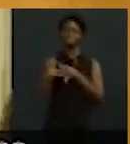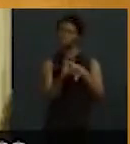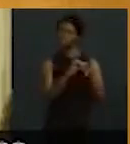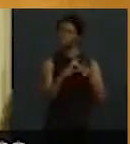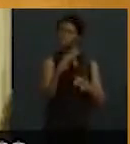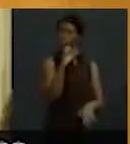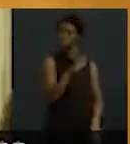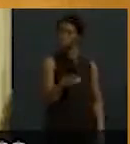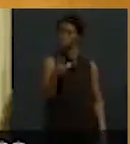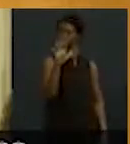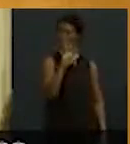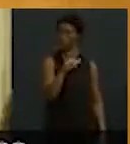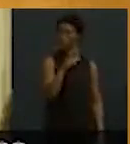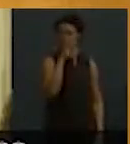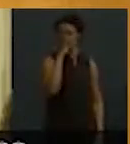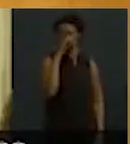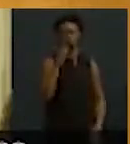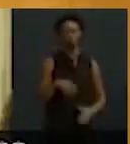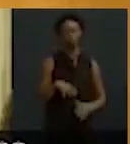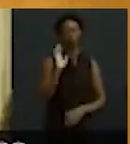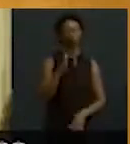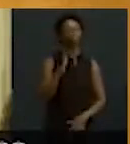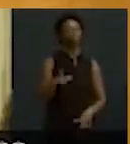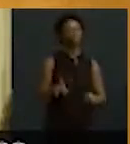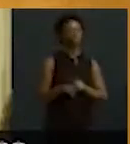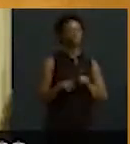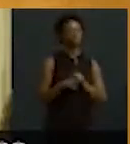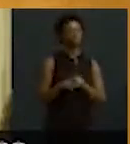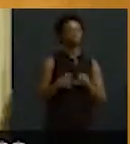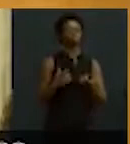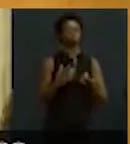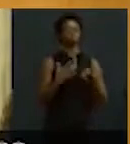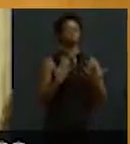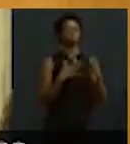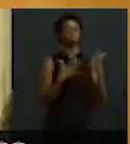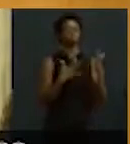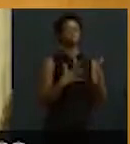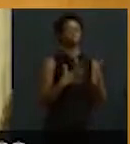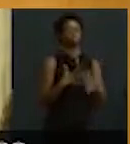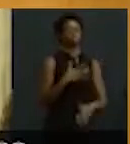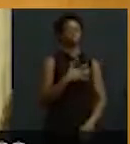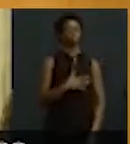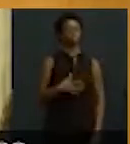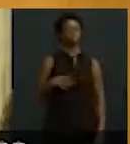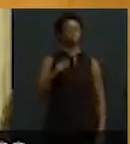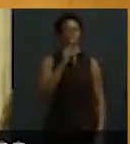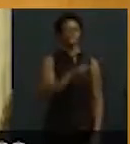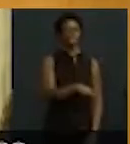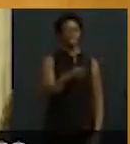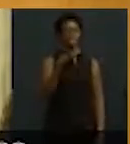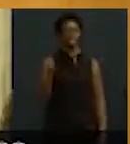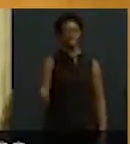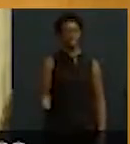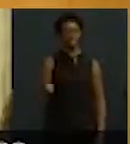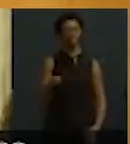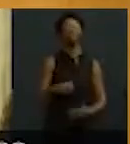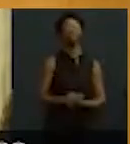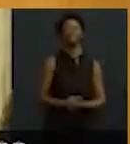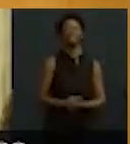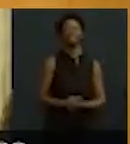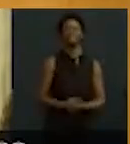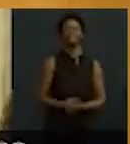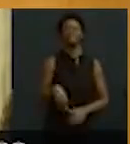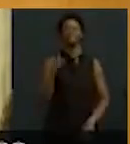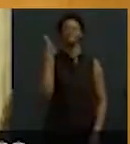Europeia. Já foi agraciado com a comenda de Cavaleiro Oficial da Ordem do Mérito da